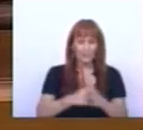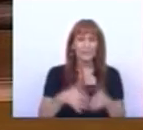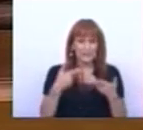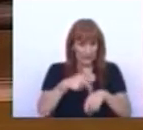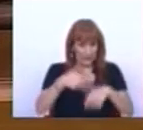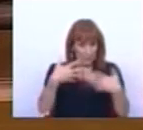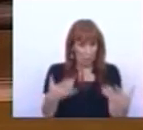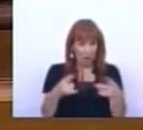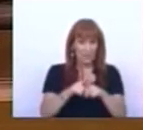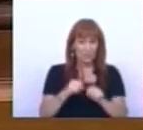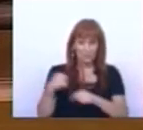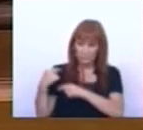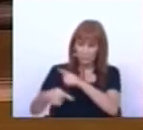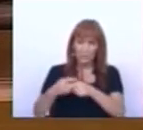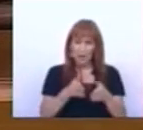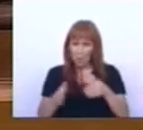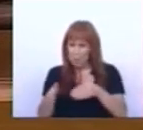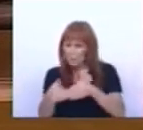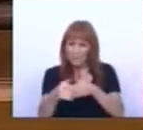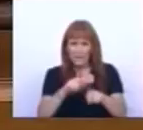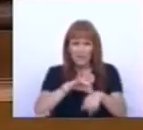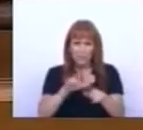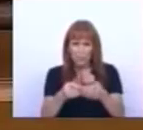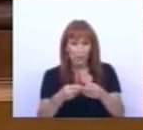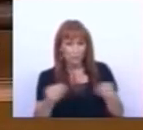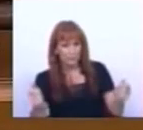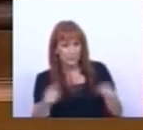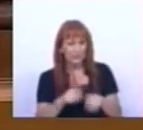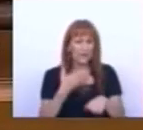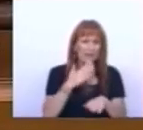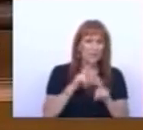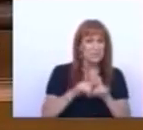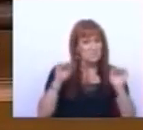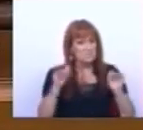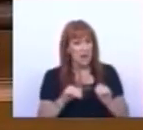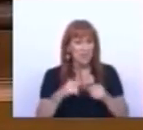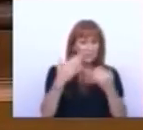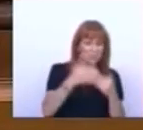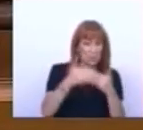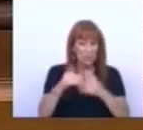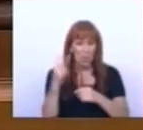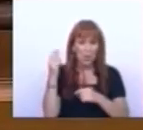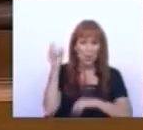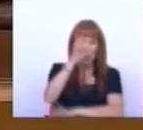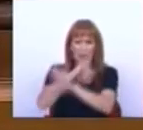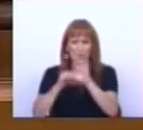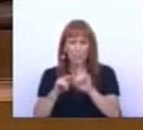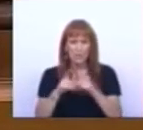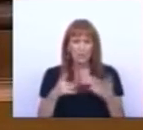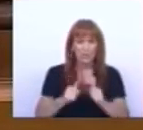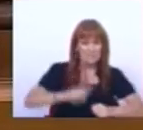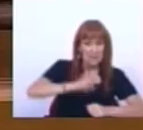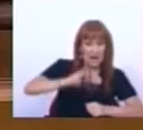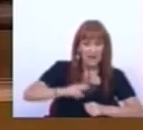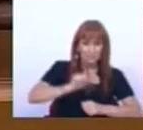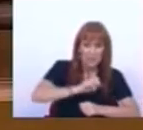Neste momento, tendo passado a curva mais apertada da pandemia, temporariamente com menores condicionalismos da União Europeia e com os milhares